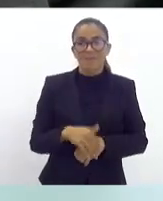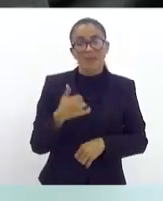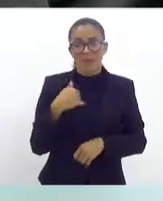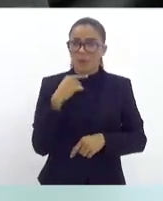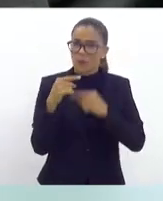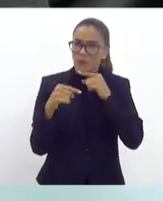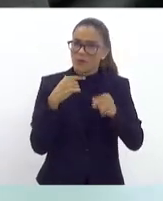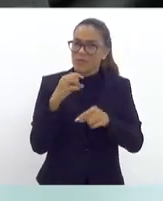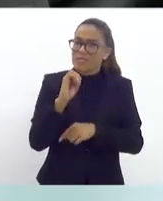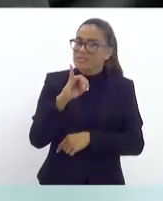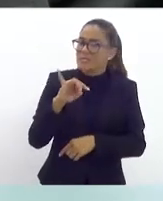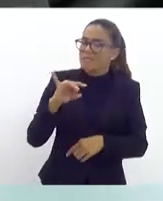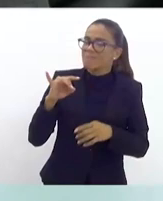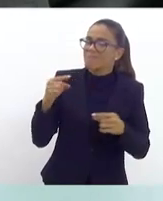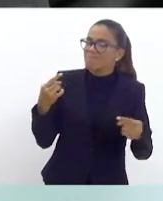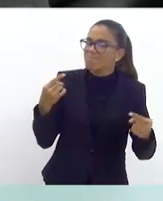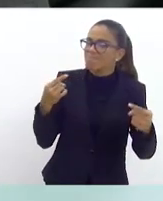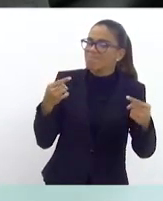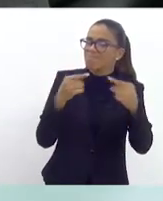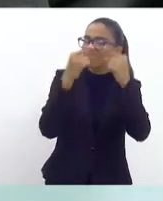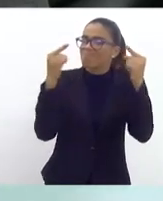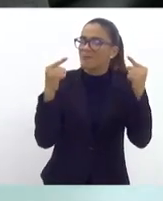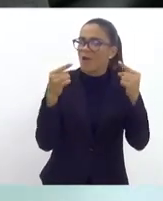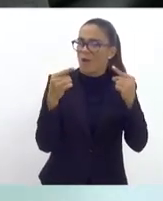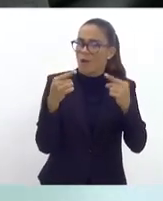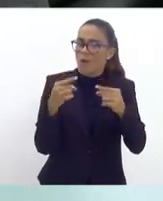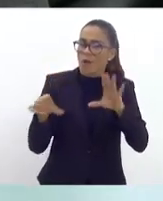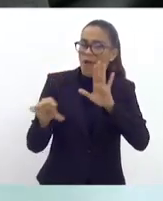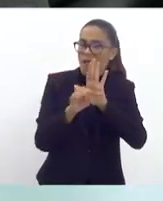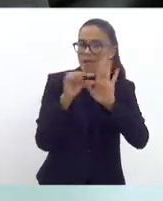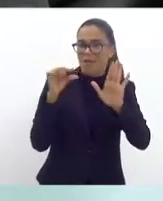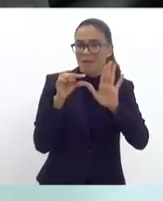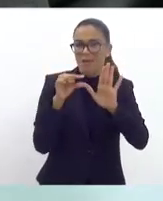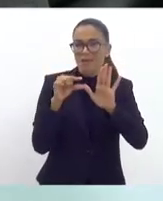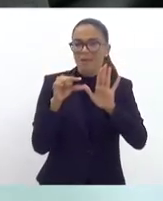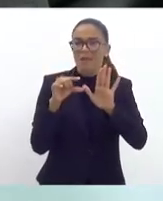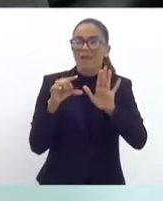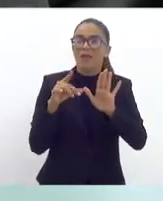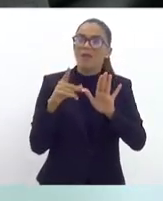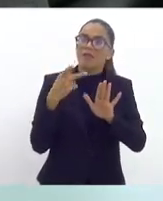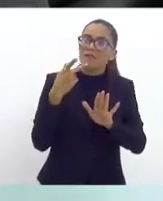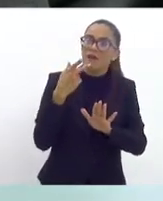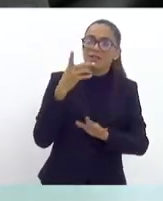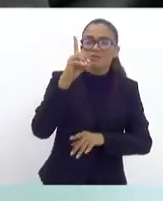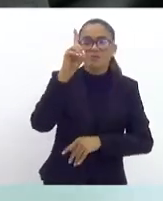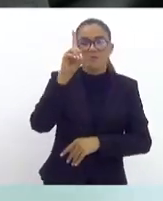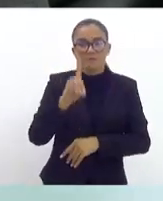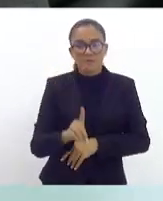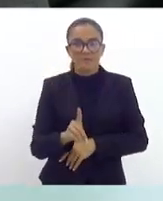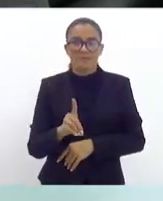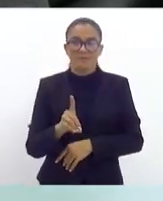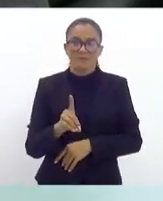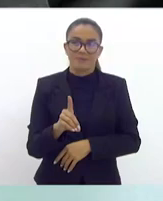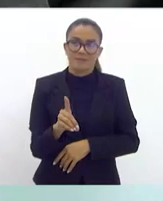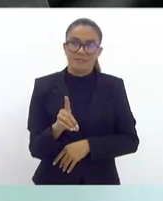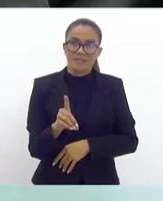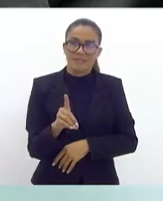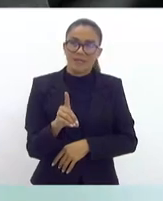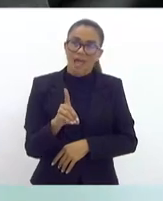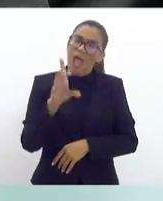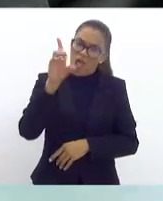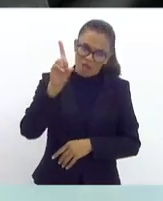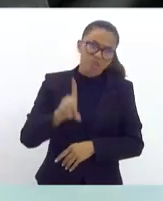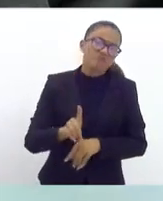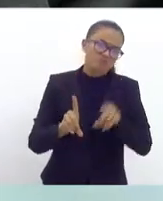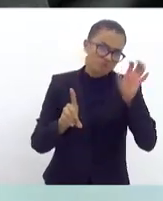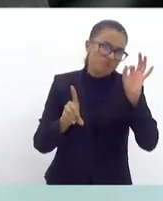tenho dúvida até se não caberia uma Emenda Constitucional no sentido de pacificar um direito é que ele é